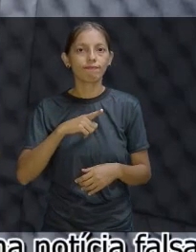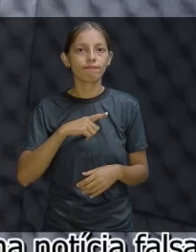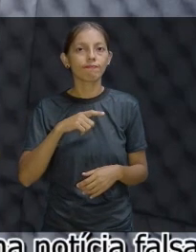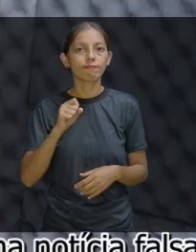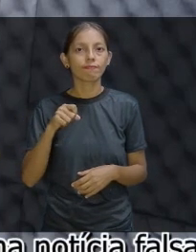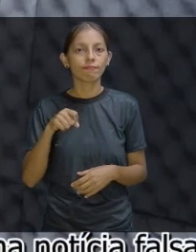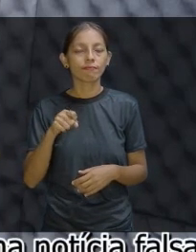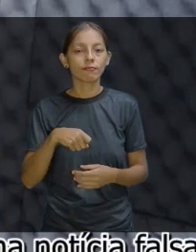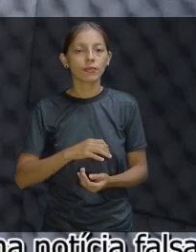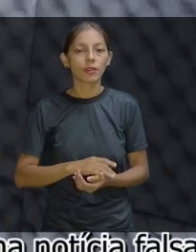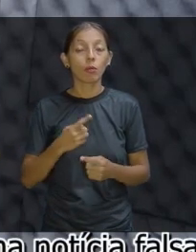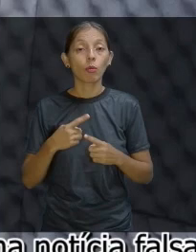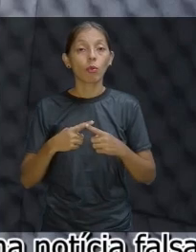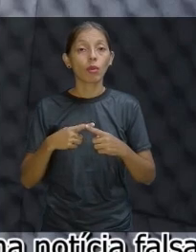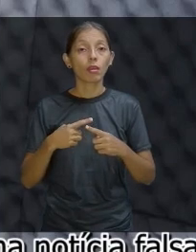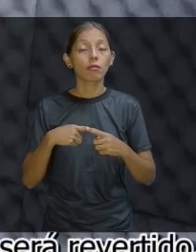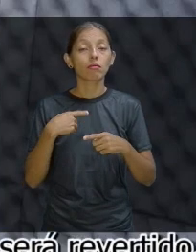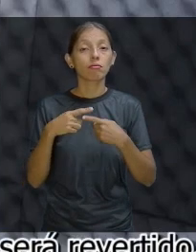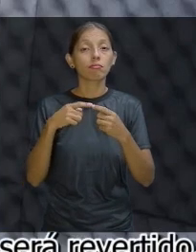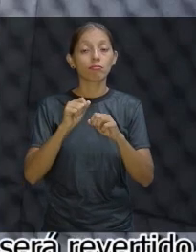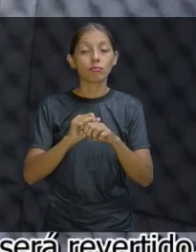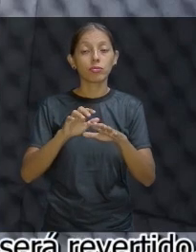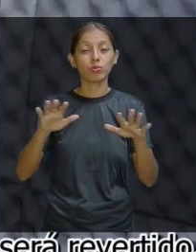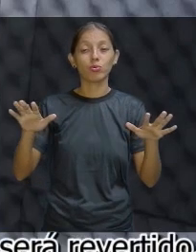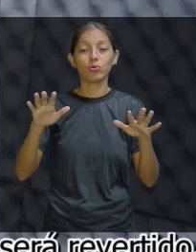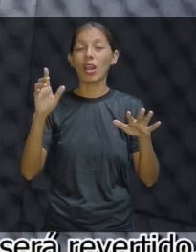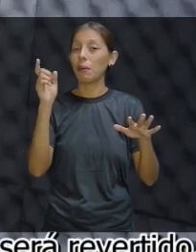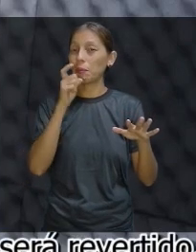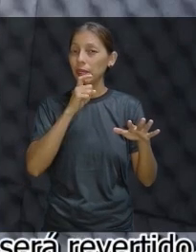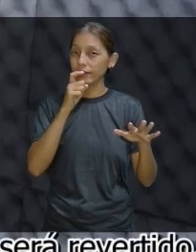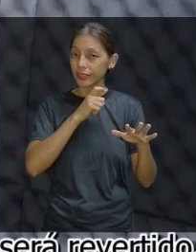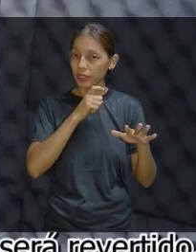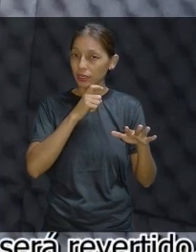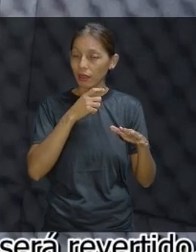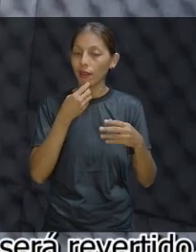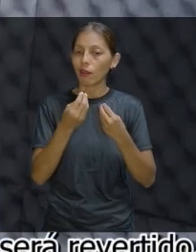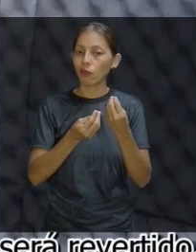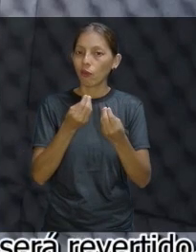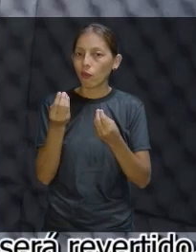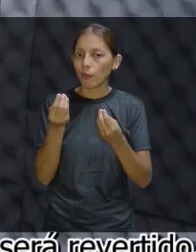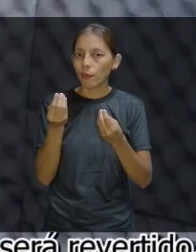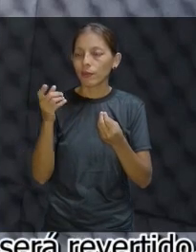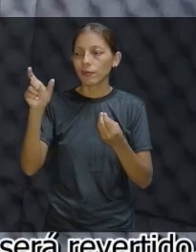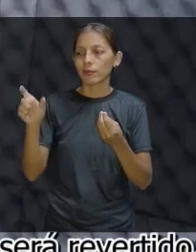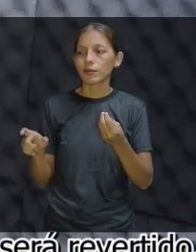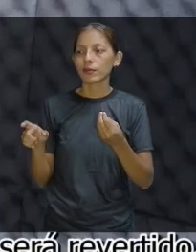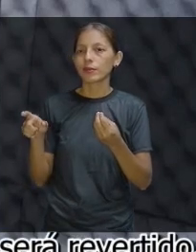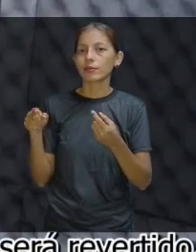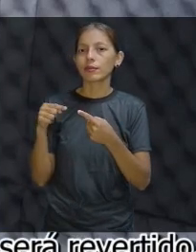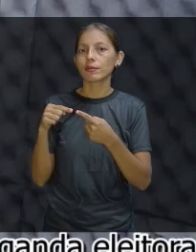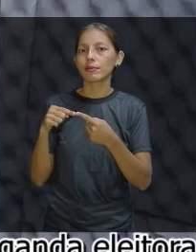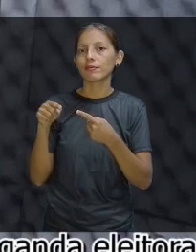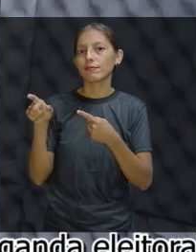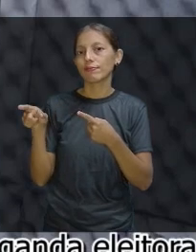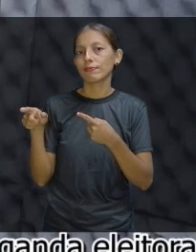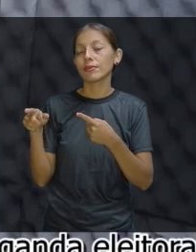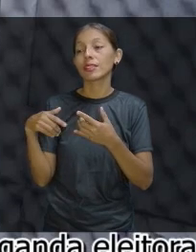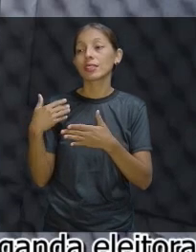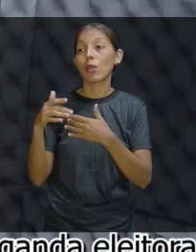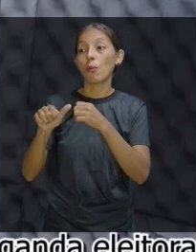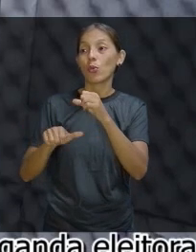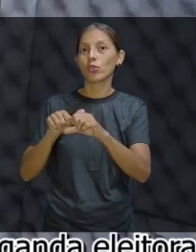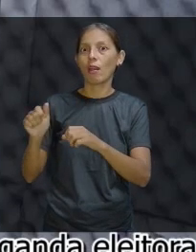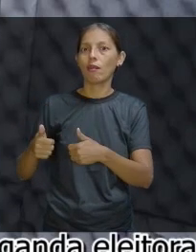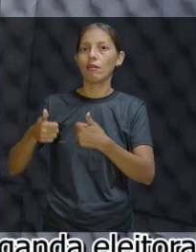que se noticia uma notícia falsa que compromete a imagem de uma pessoa, dificilmente isso será